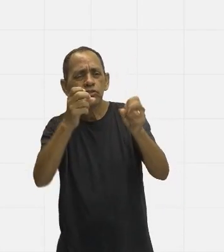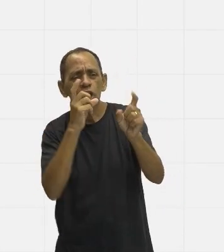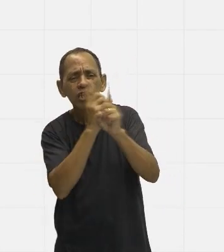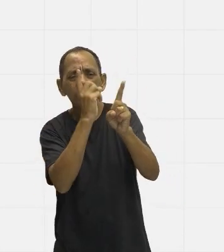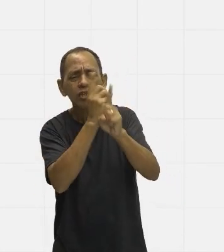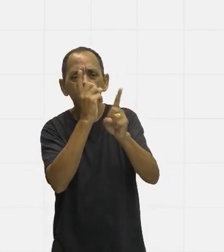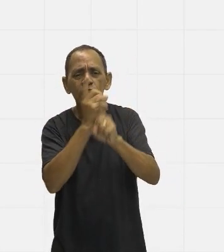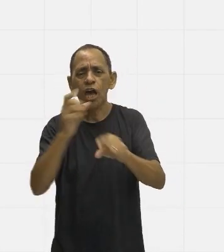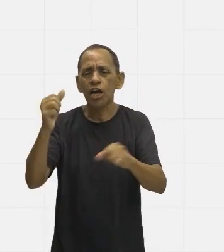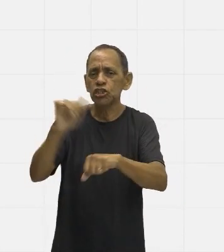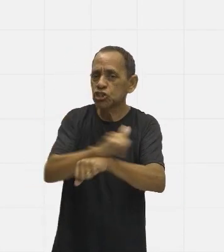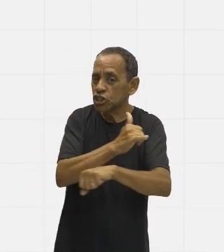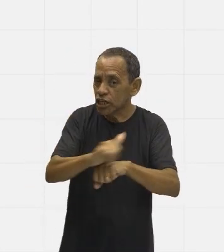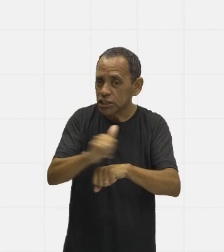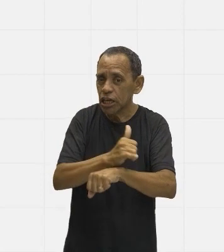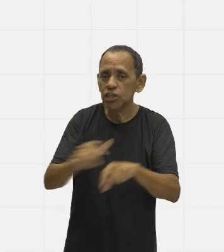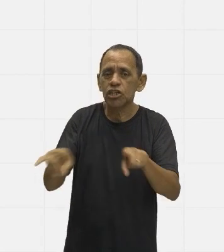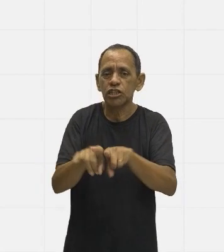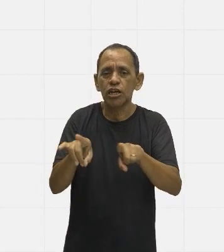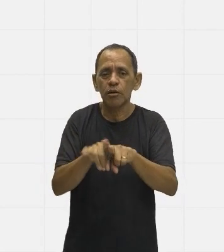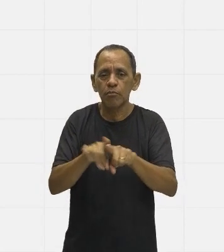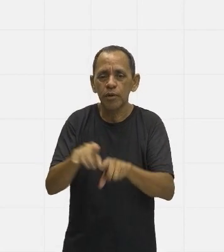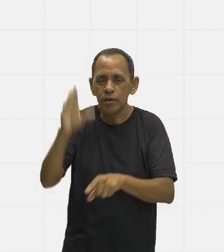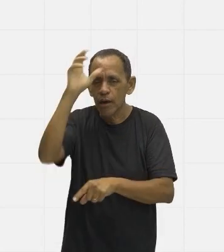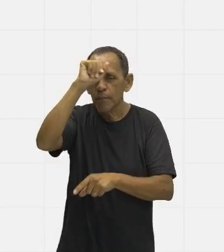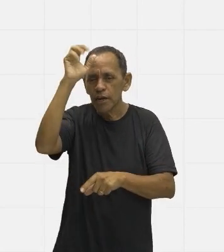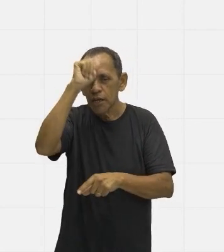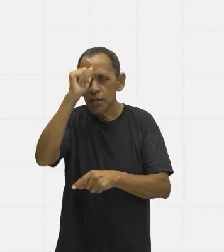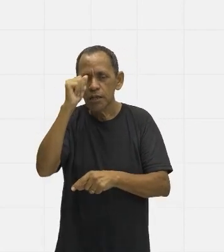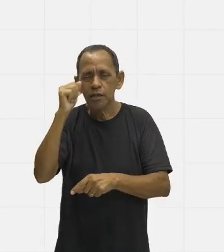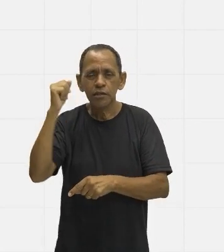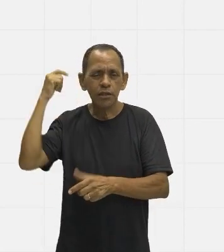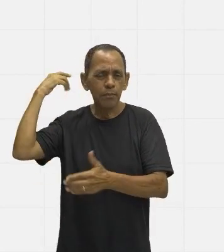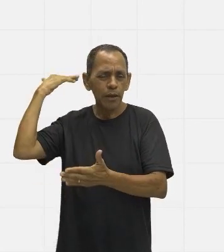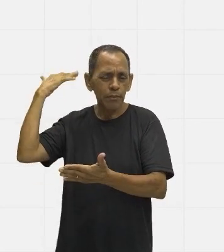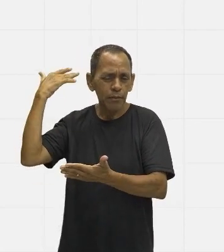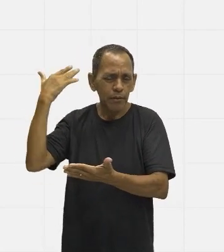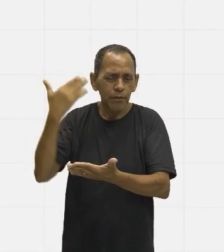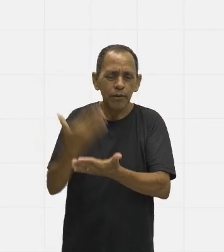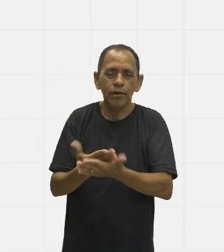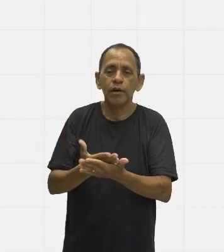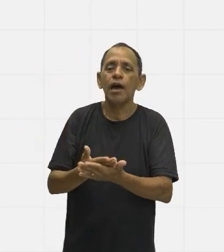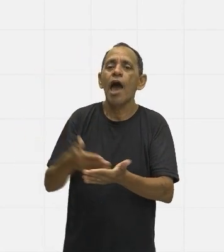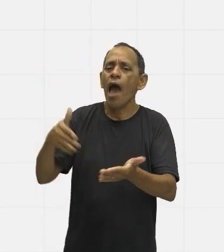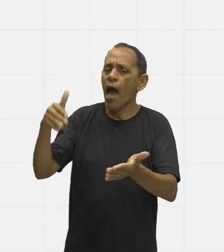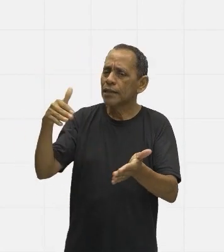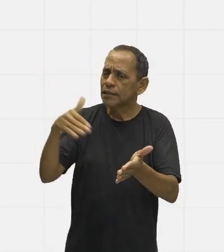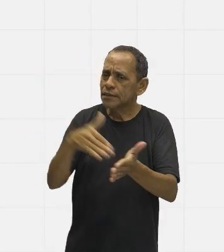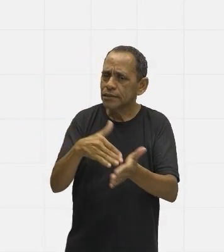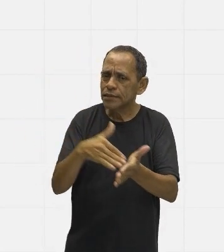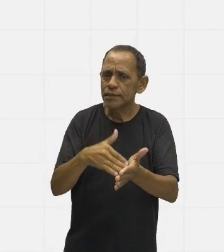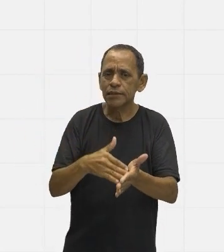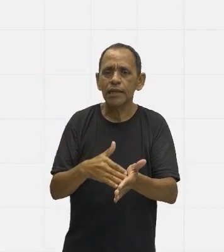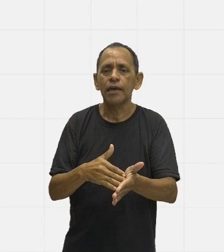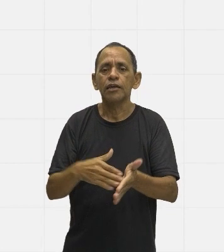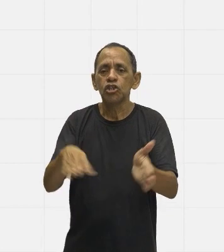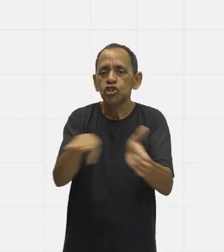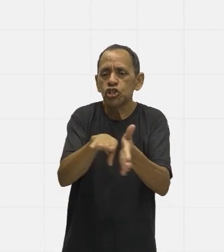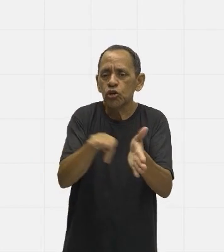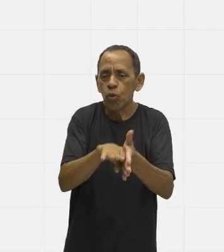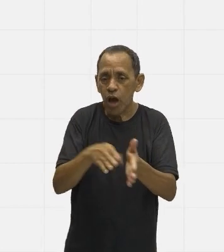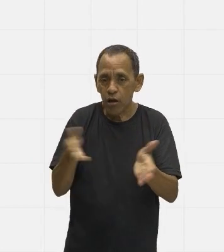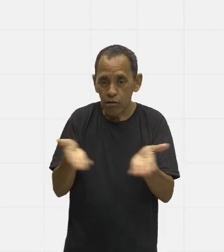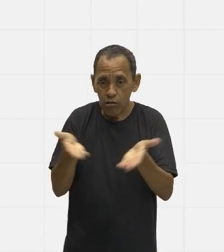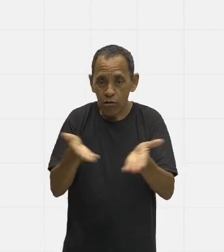adequadas para a recuperação da aprendizagem no ano letivo de 2024. Ou seja, aí, é um movimento que